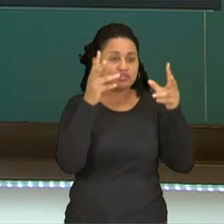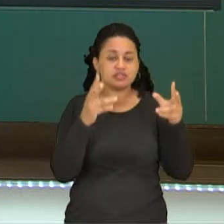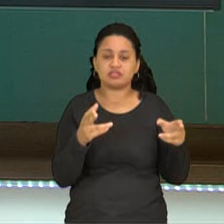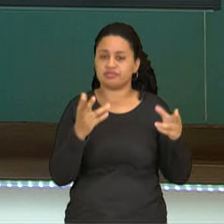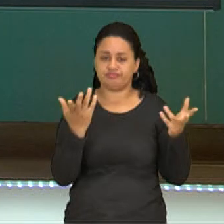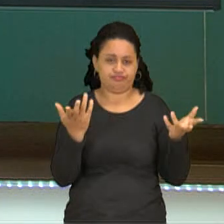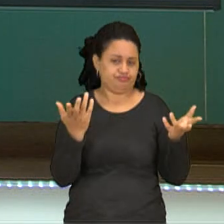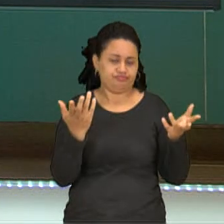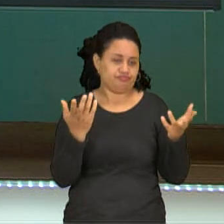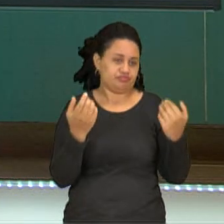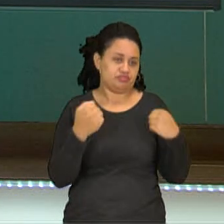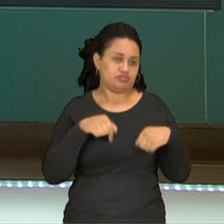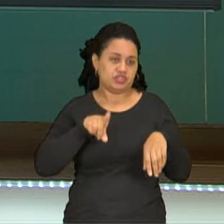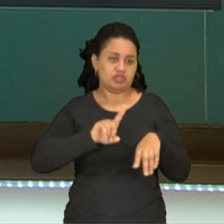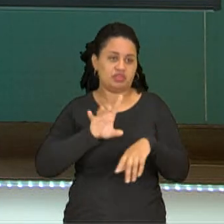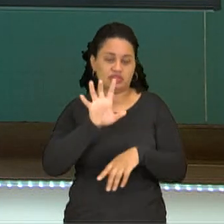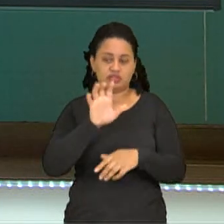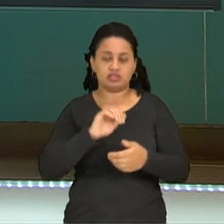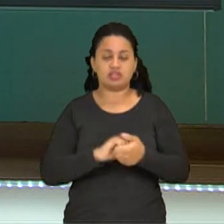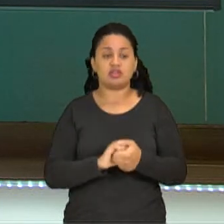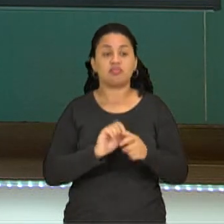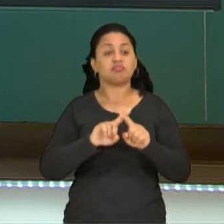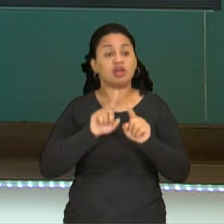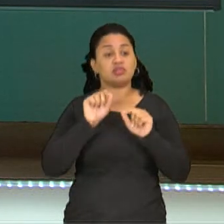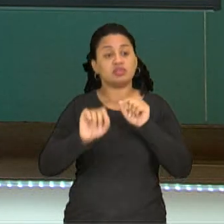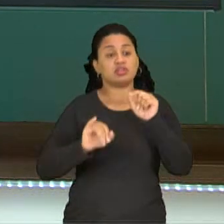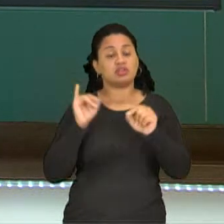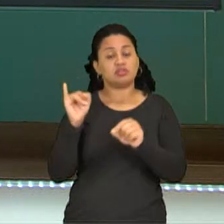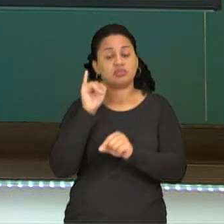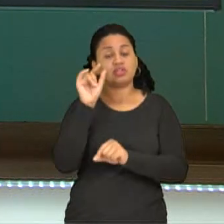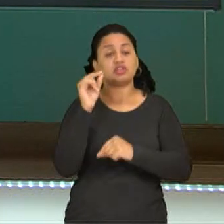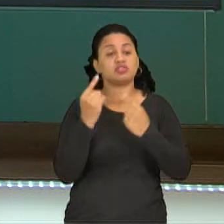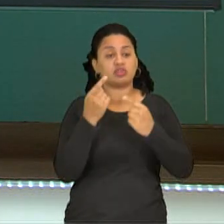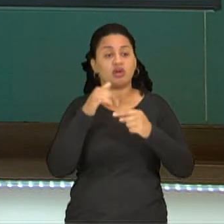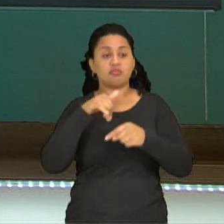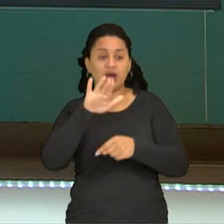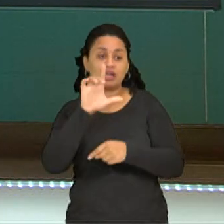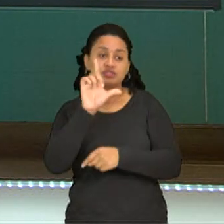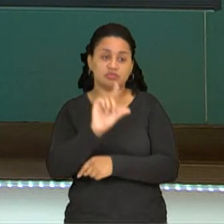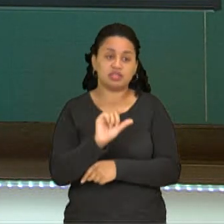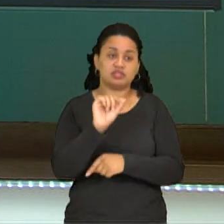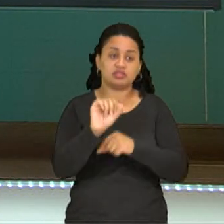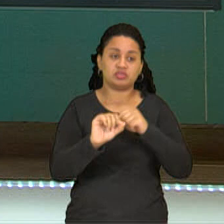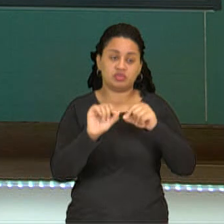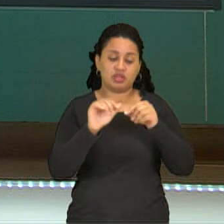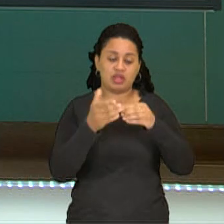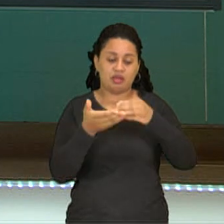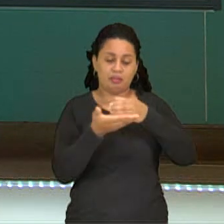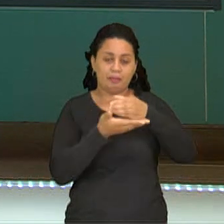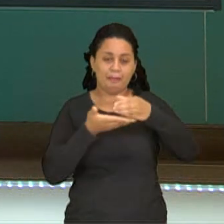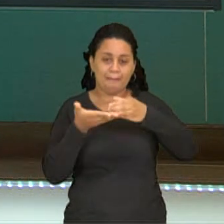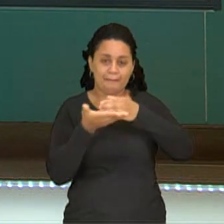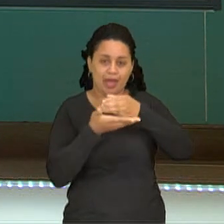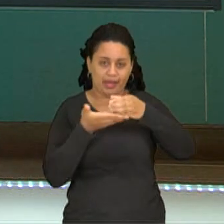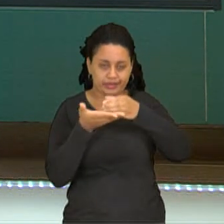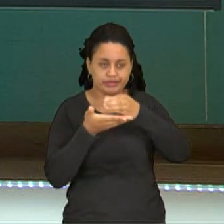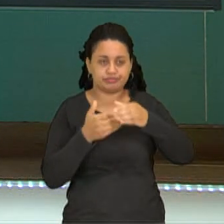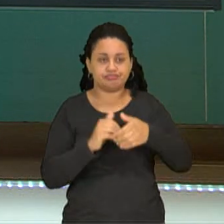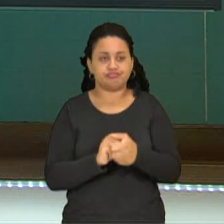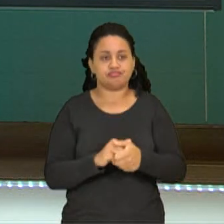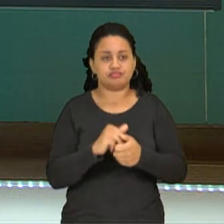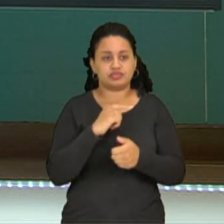coisa. Então, não é o que vai definir para a gente. O que vai definir quem gasta mais ou menos é a área da base. Aqui nós